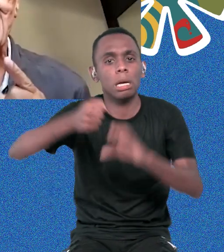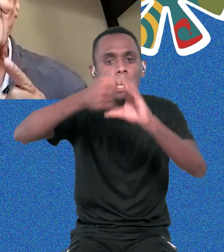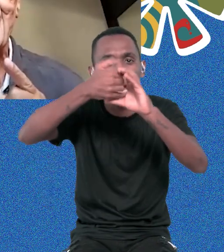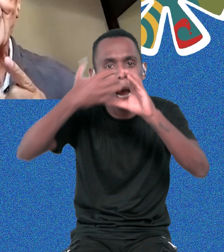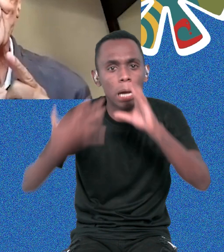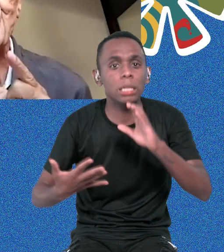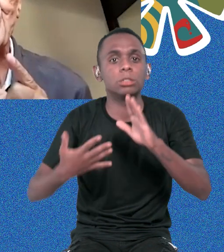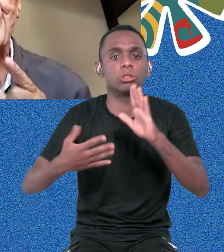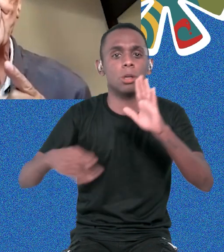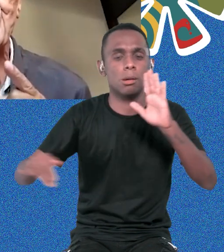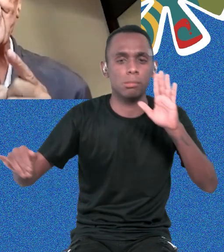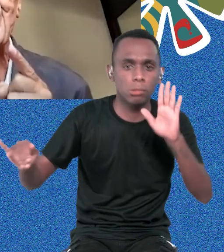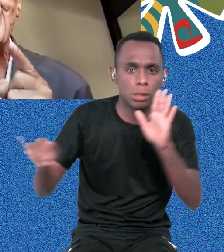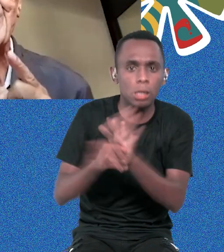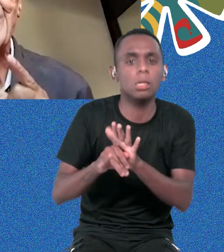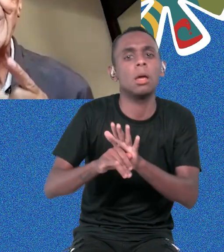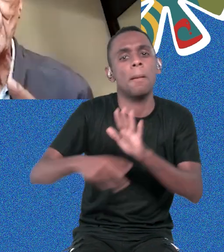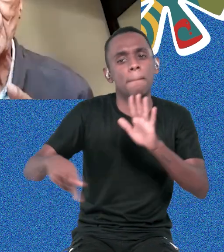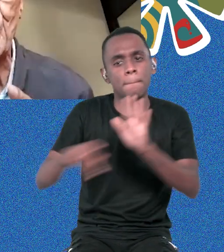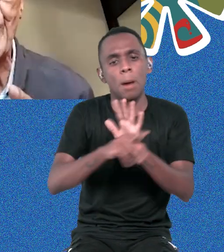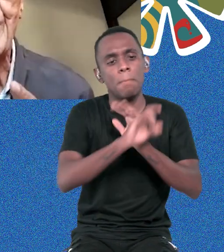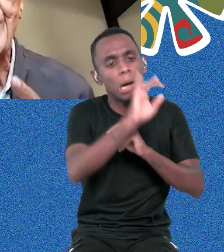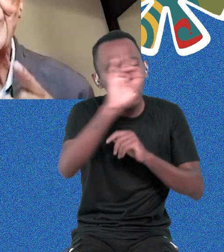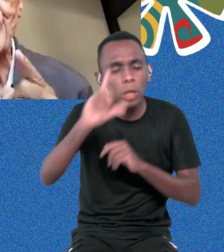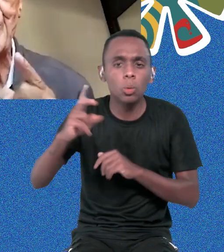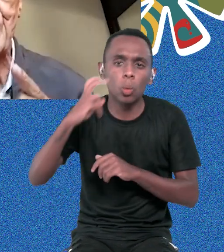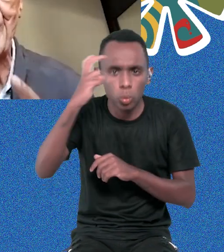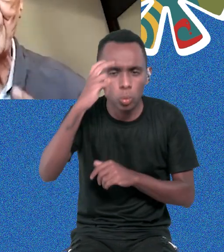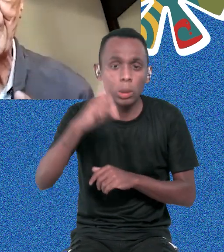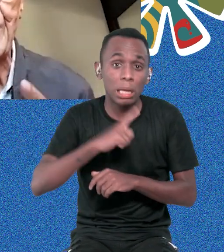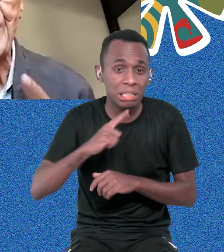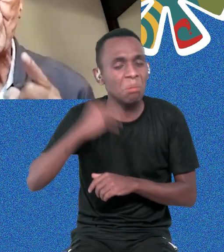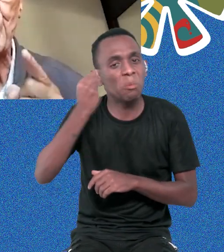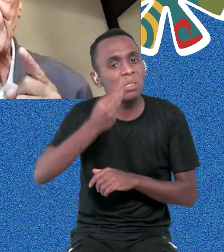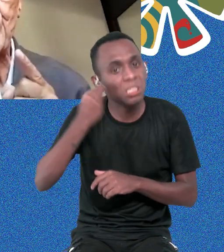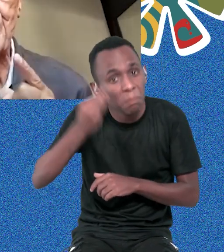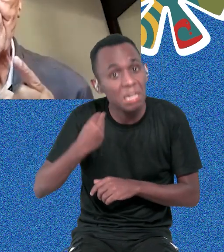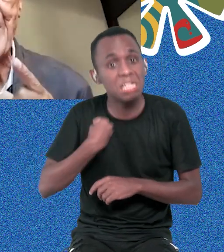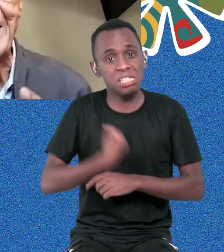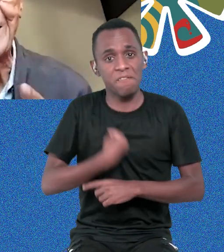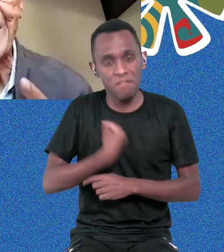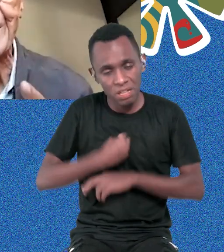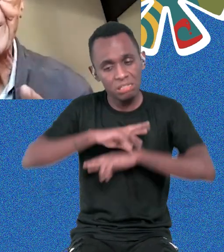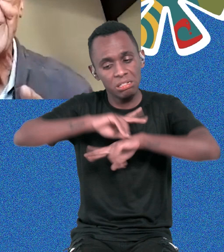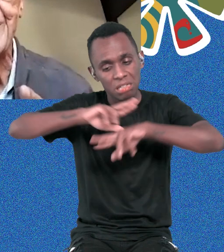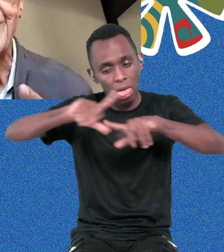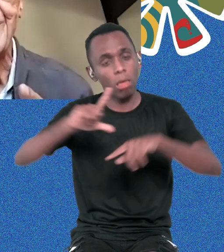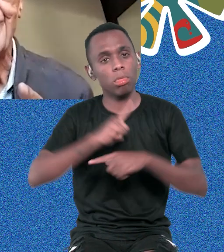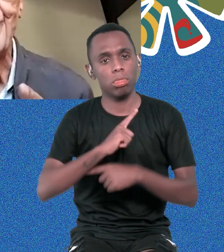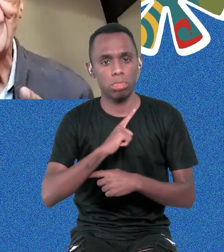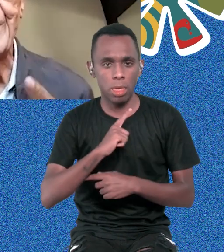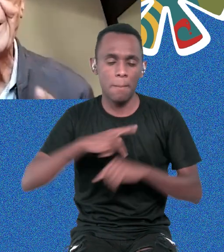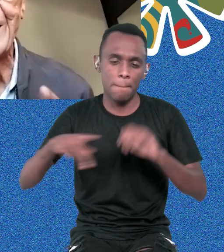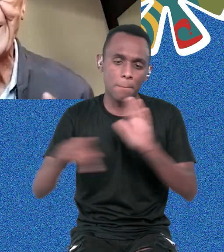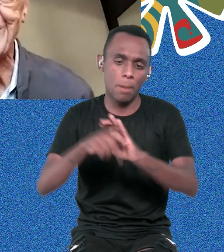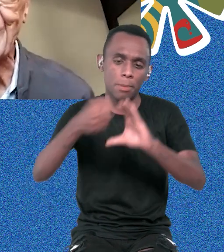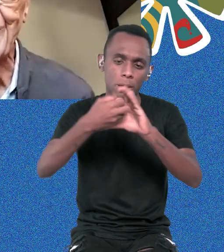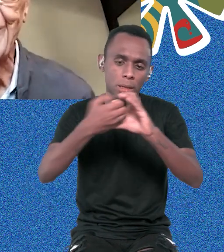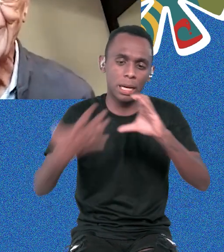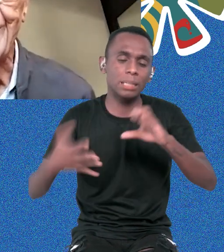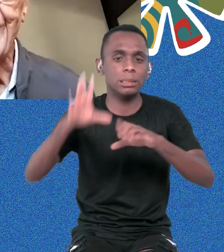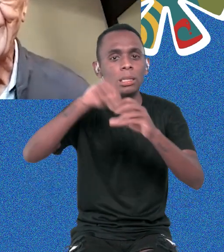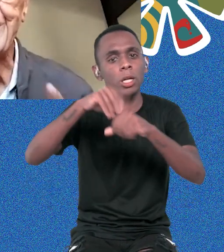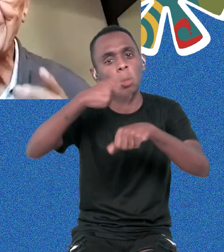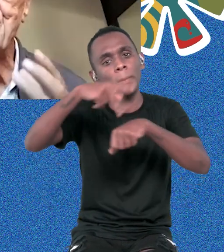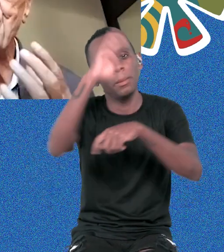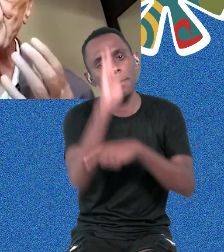sujeitos, sujeitos de cultura, sujeitos de valores, sujeitos de vivências desta nação.